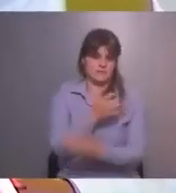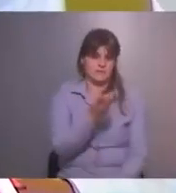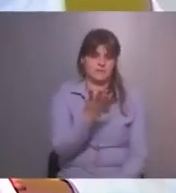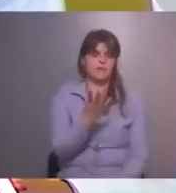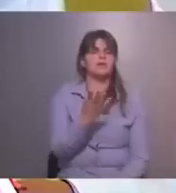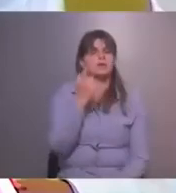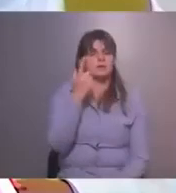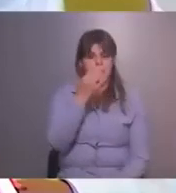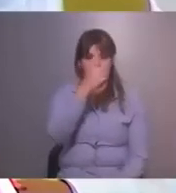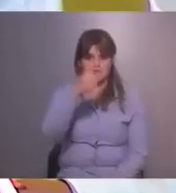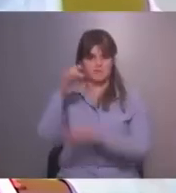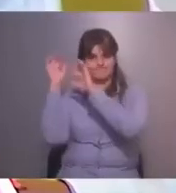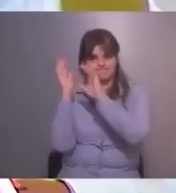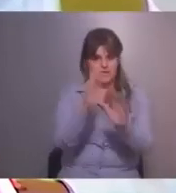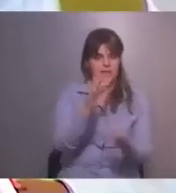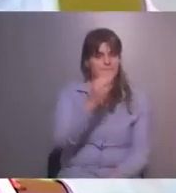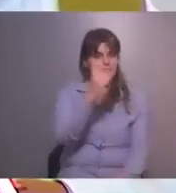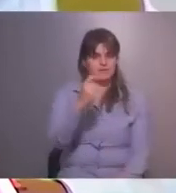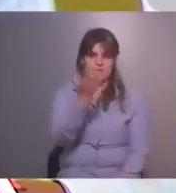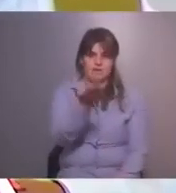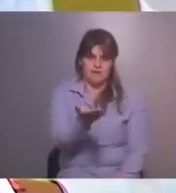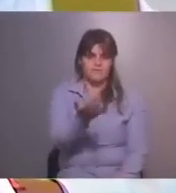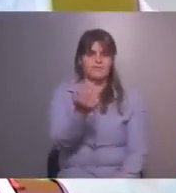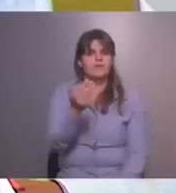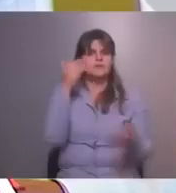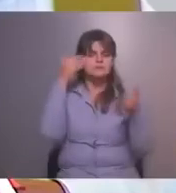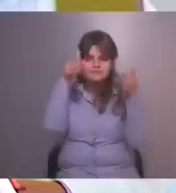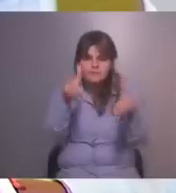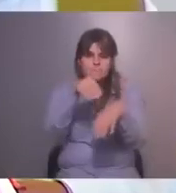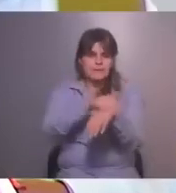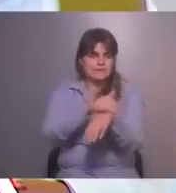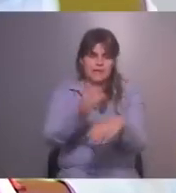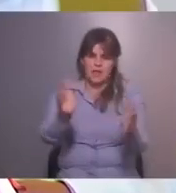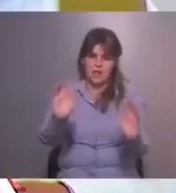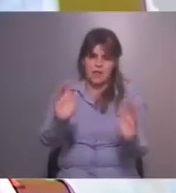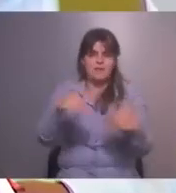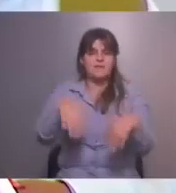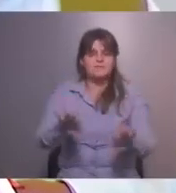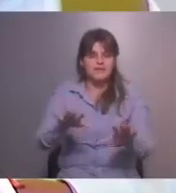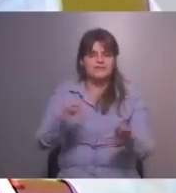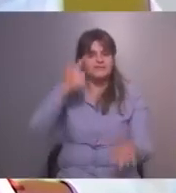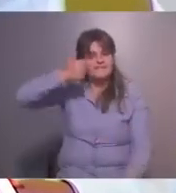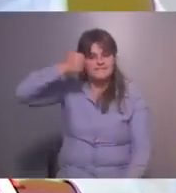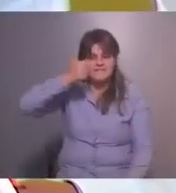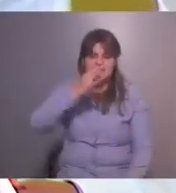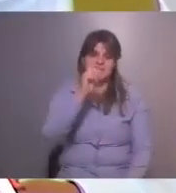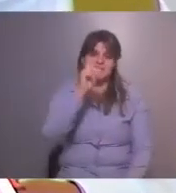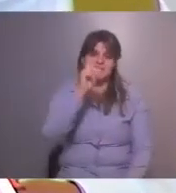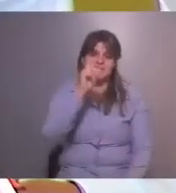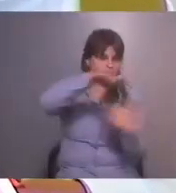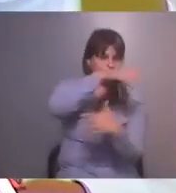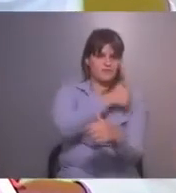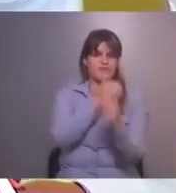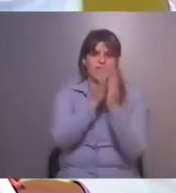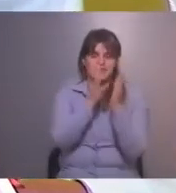apóstolos, deixo-vos a paz, dou-vos a minha paz, não olheis aos nossos pecados, mas à fé da vossa Igreja, e